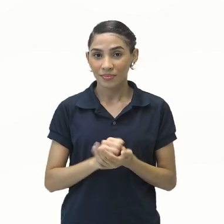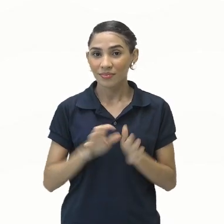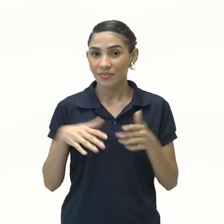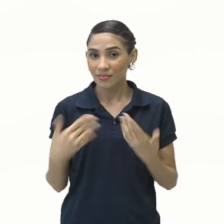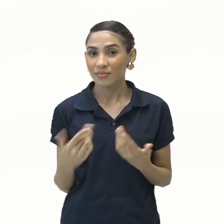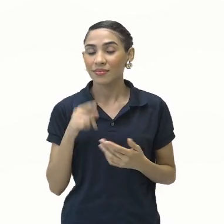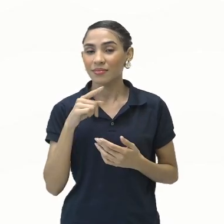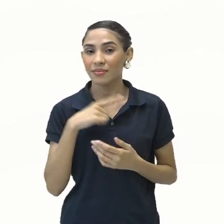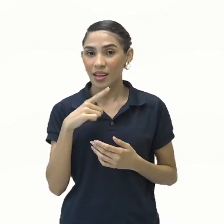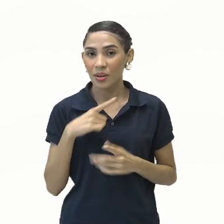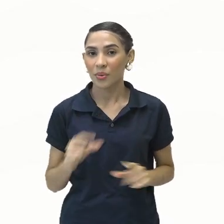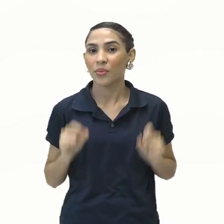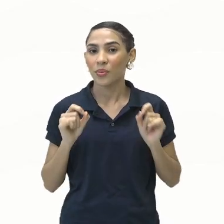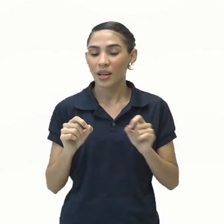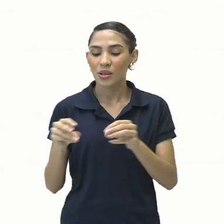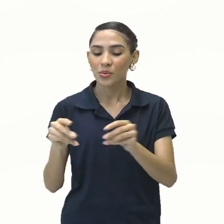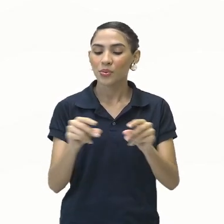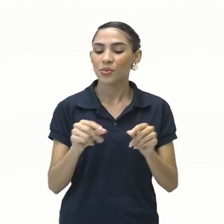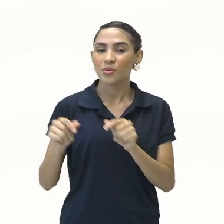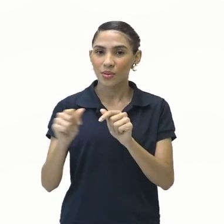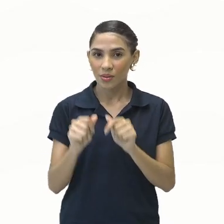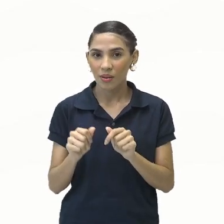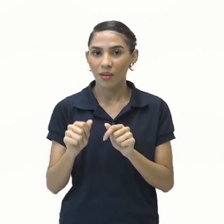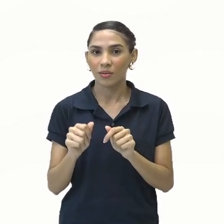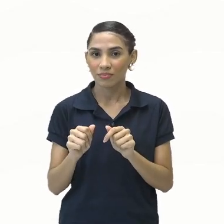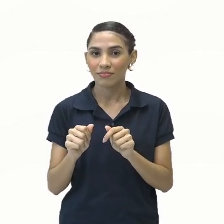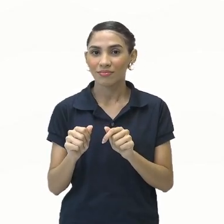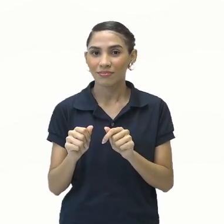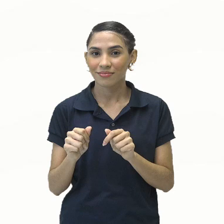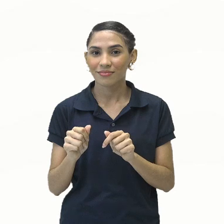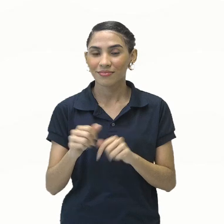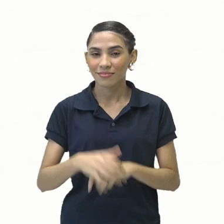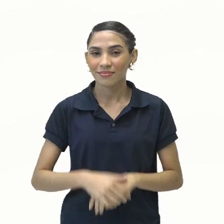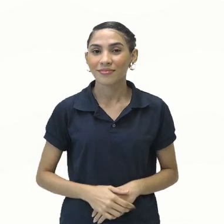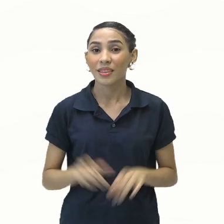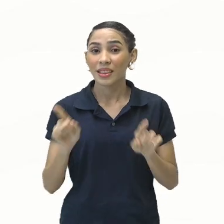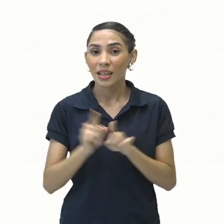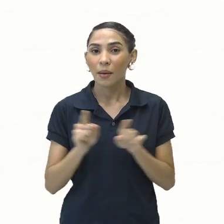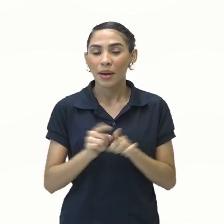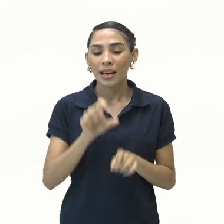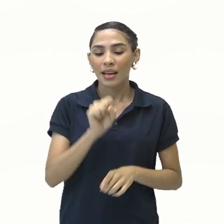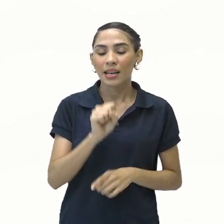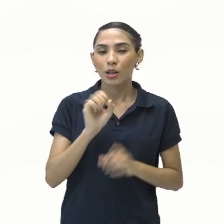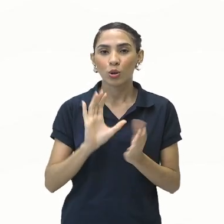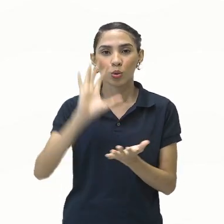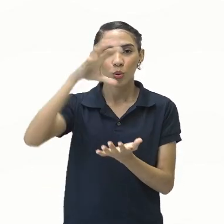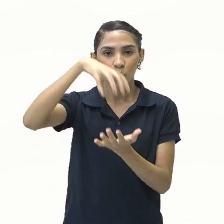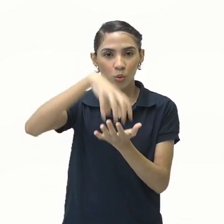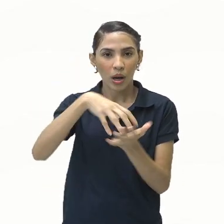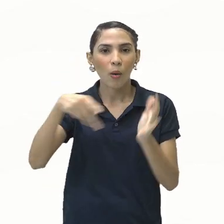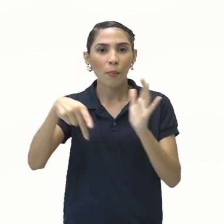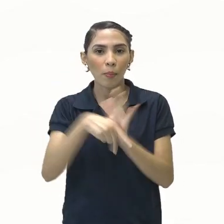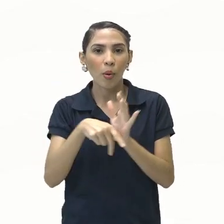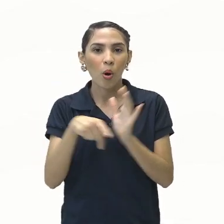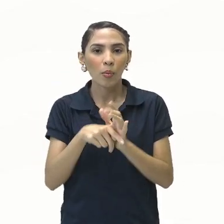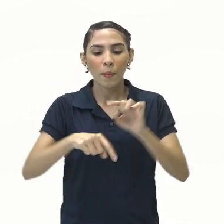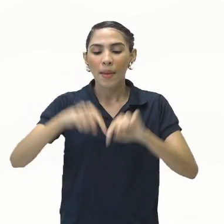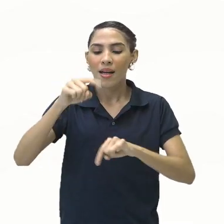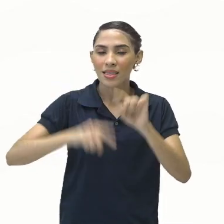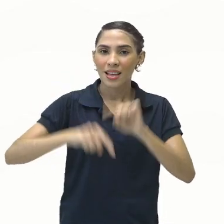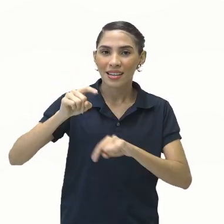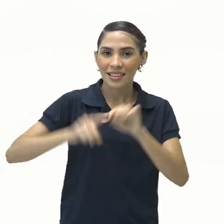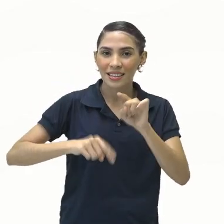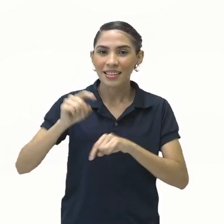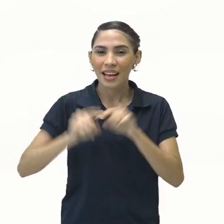você tem ali, então, esse solo, né, você tem ali sítios arqueológicos com instrumentos,